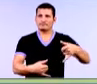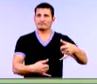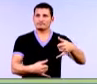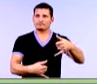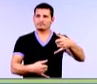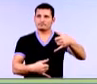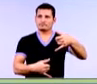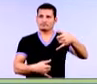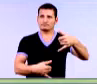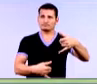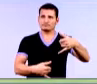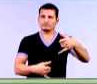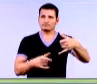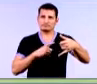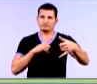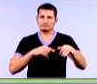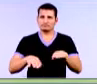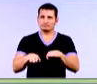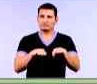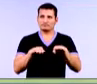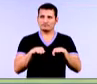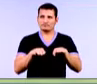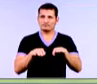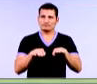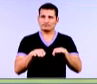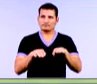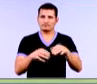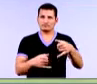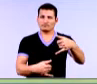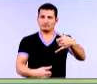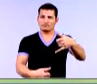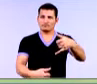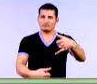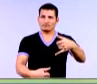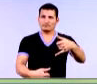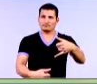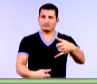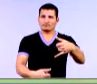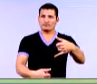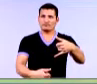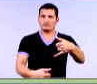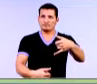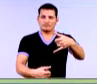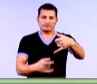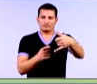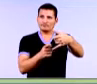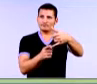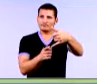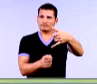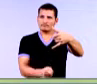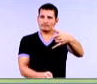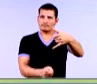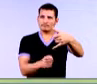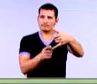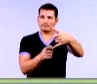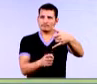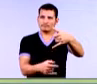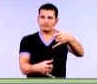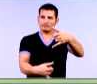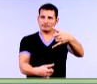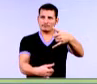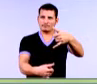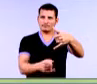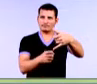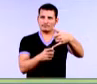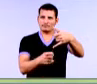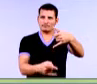um padrão de ligação. Os meus delimitadores estão ligados. Então eu